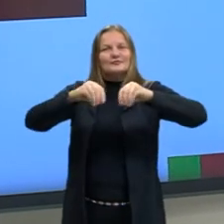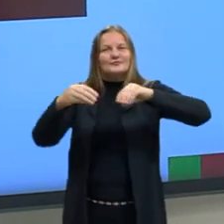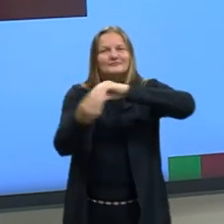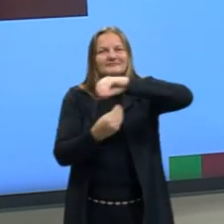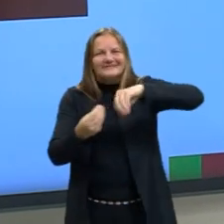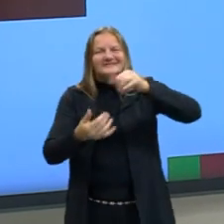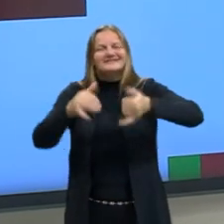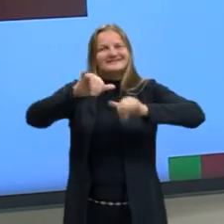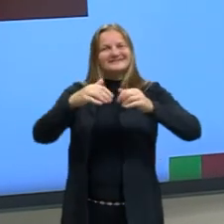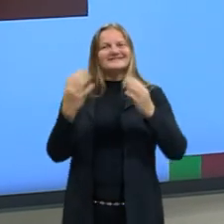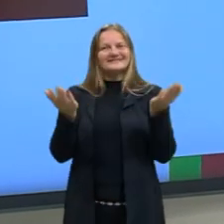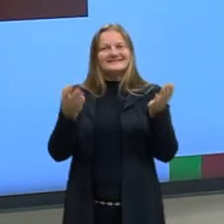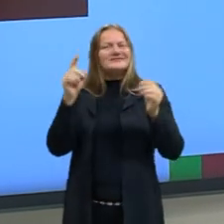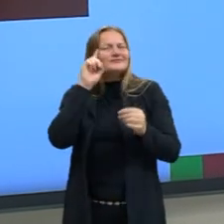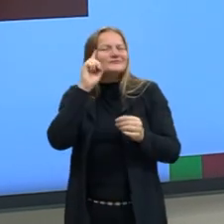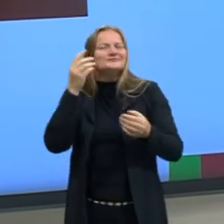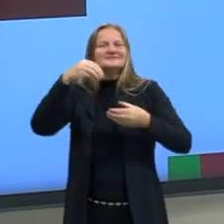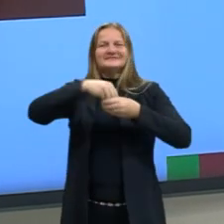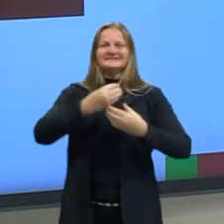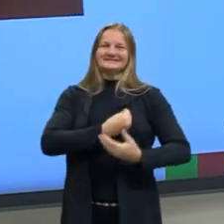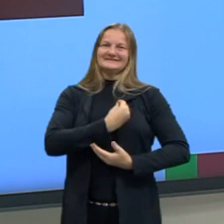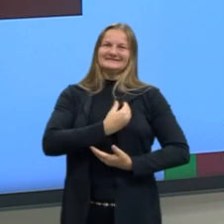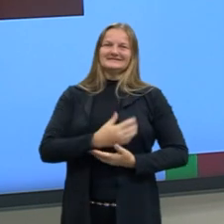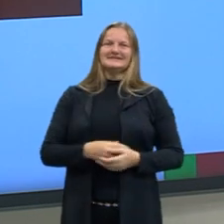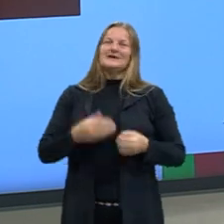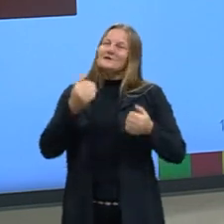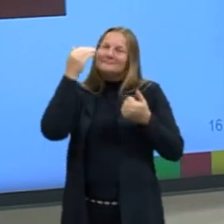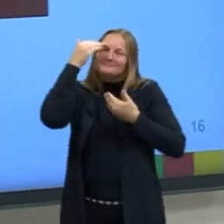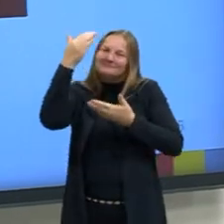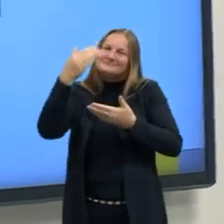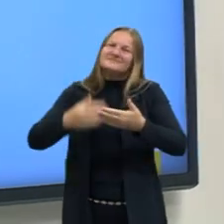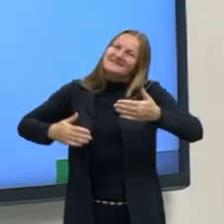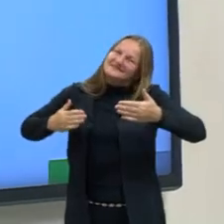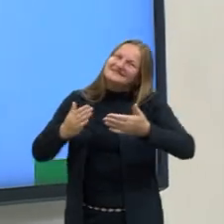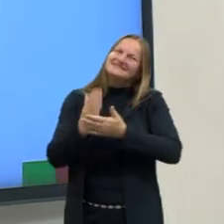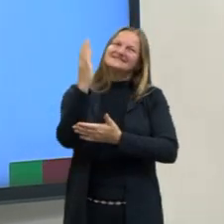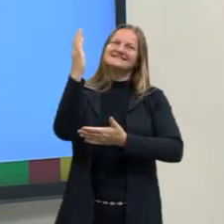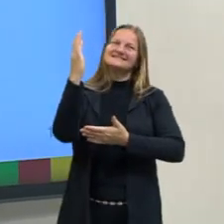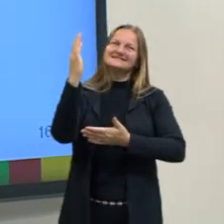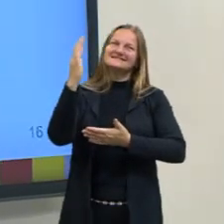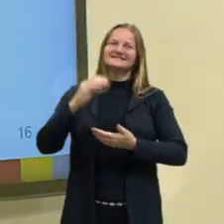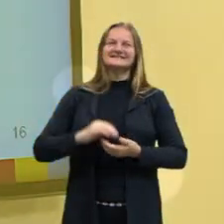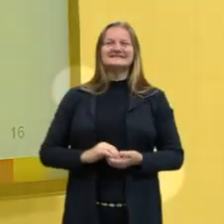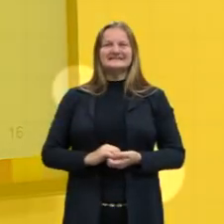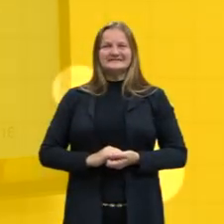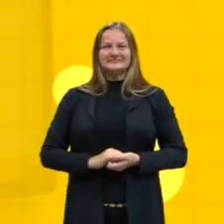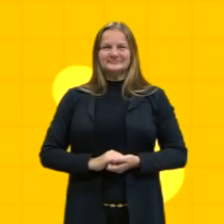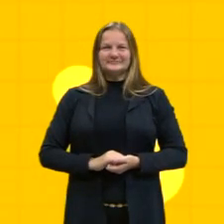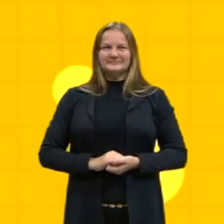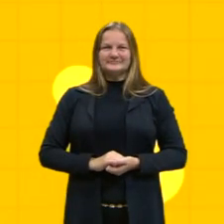que nós abordamos aí do nosso dia a dia tá é muito obrigado partiu passar